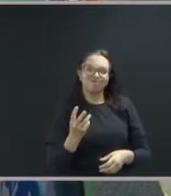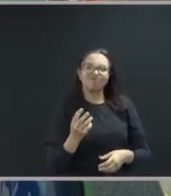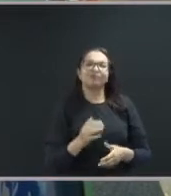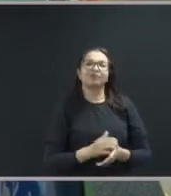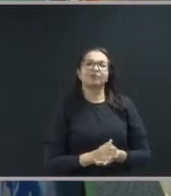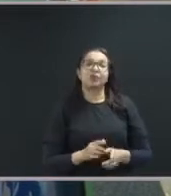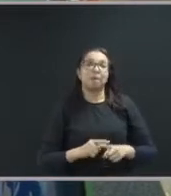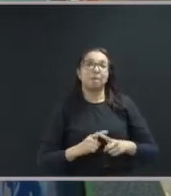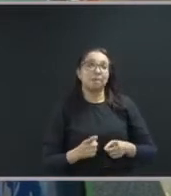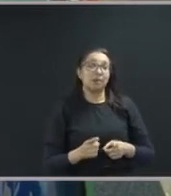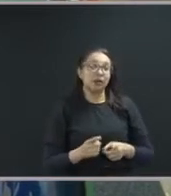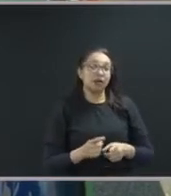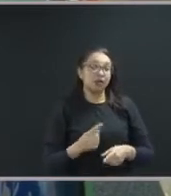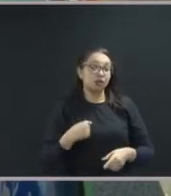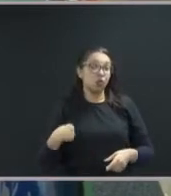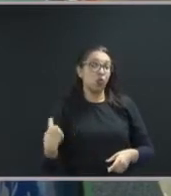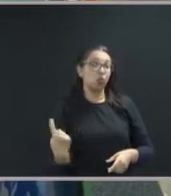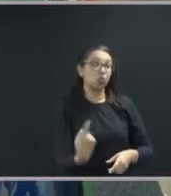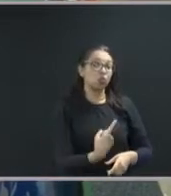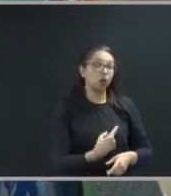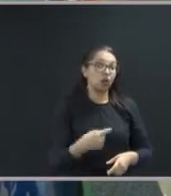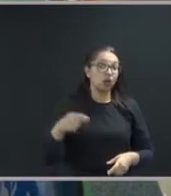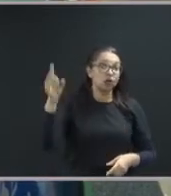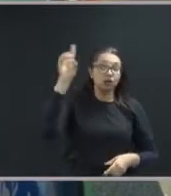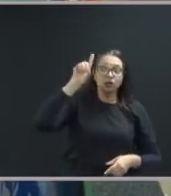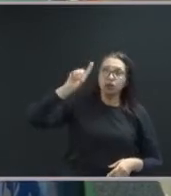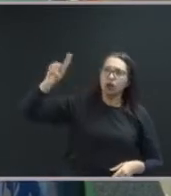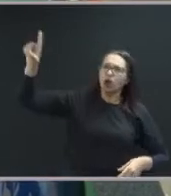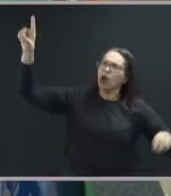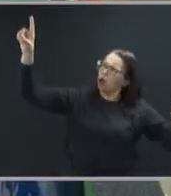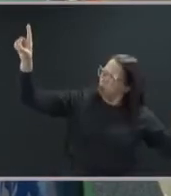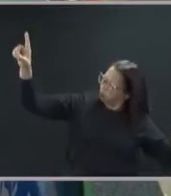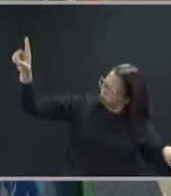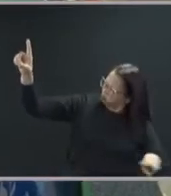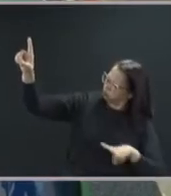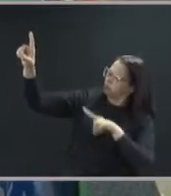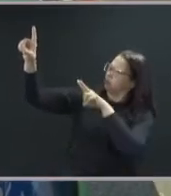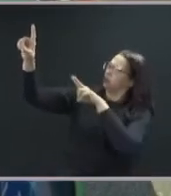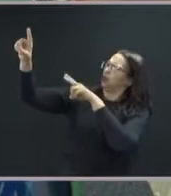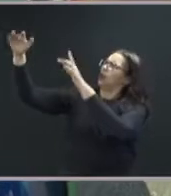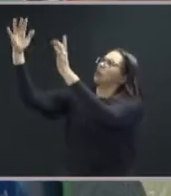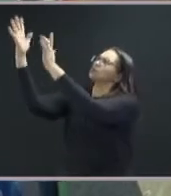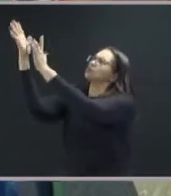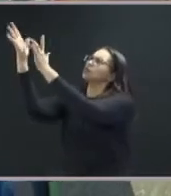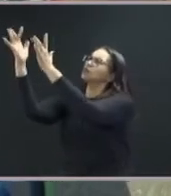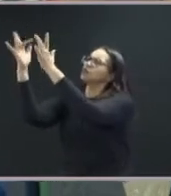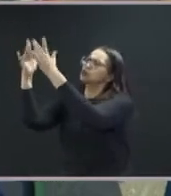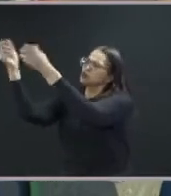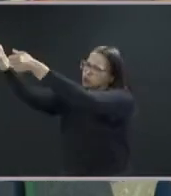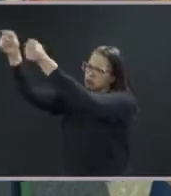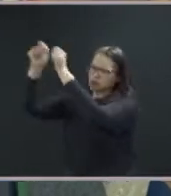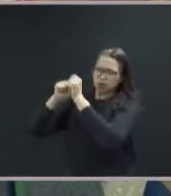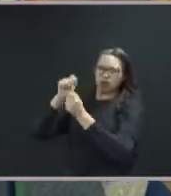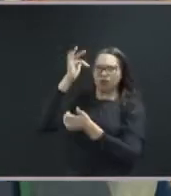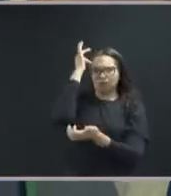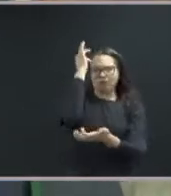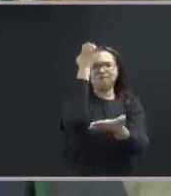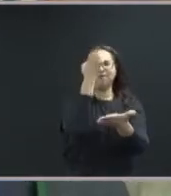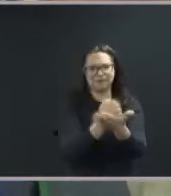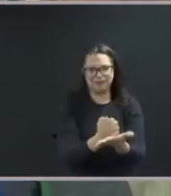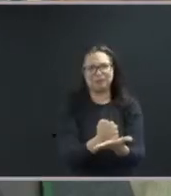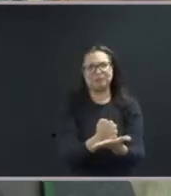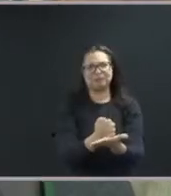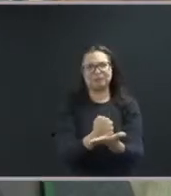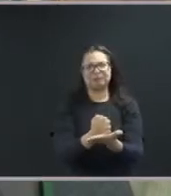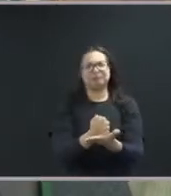Olhando para Jesus, autor e consumador da nossa fé. É, fique em paz,